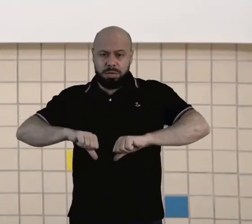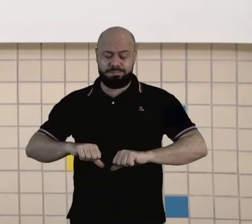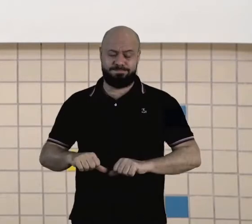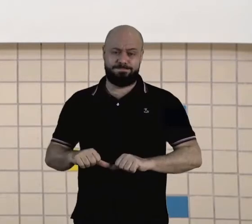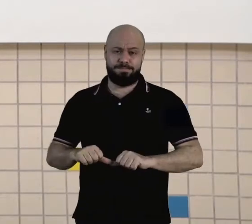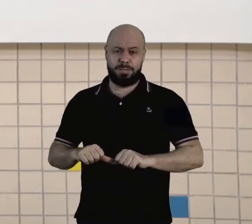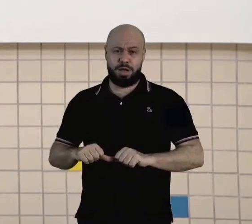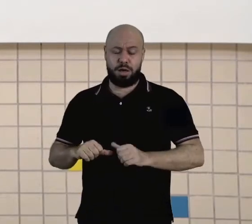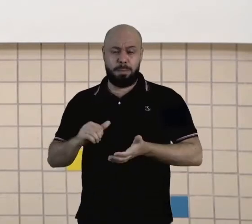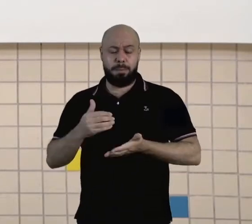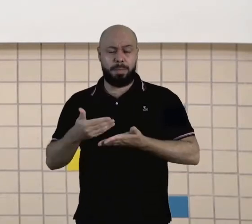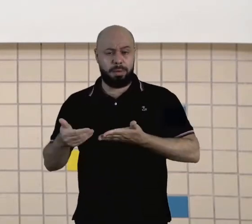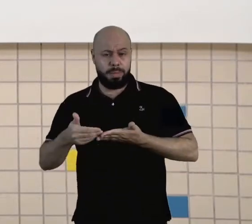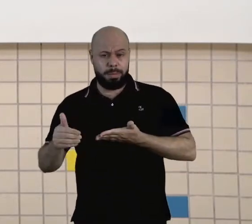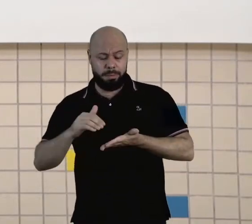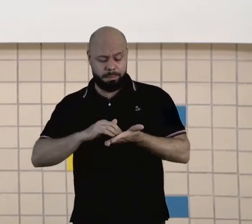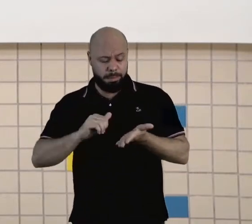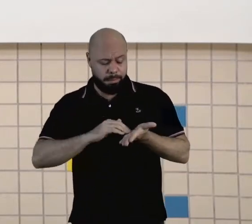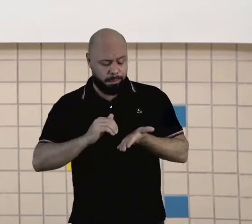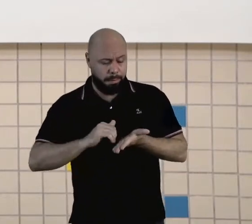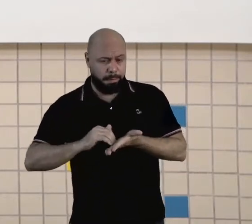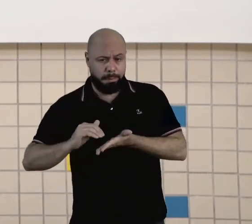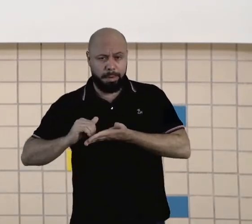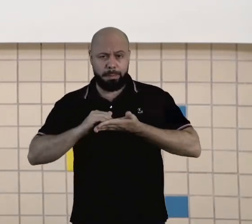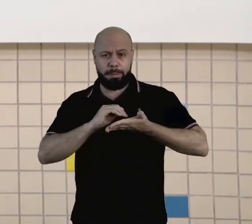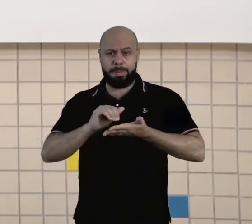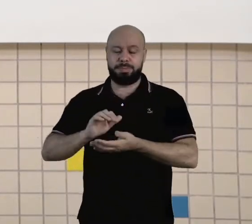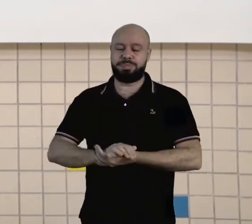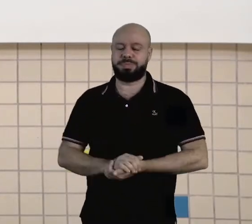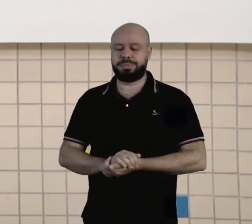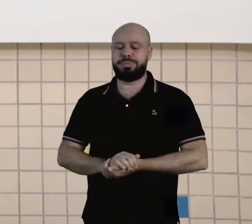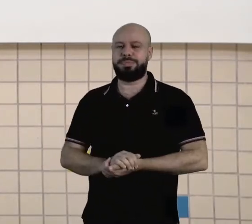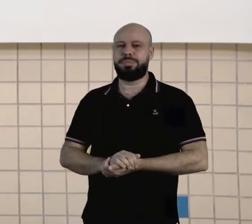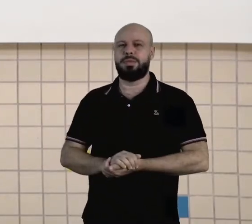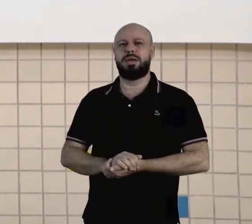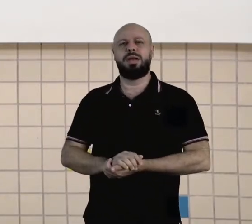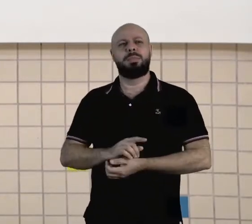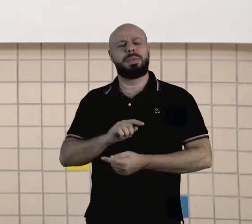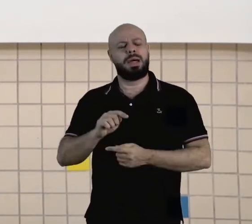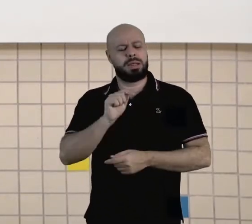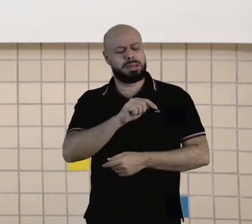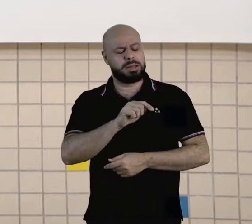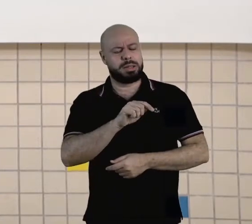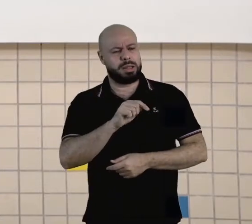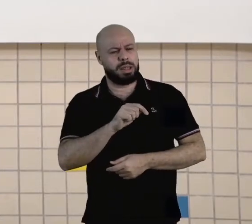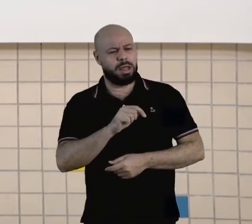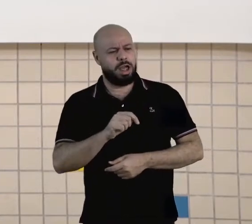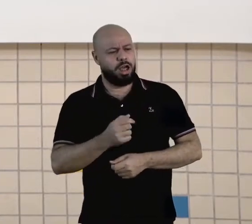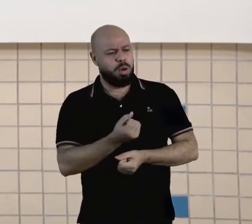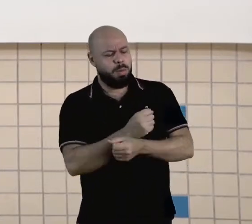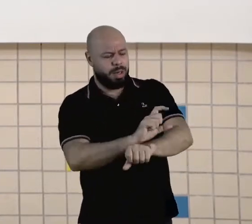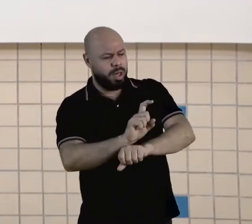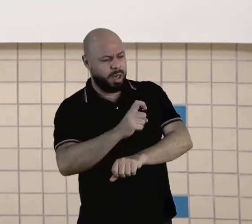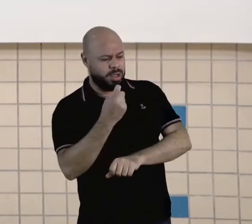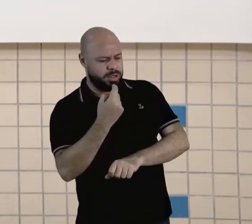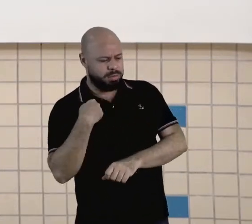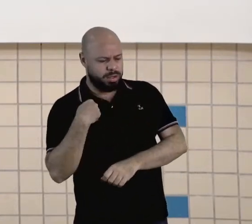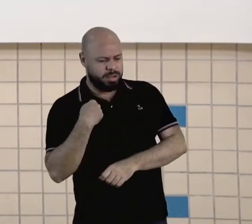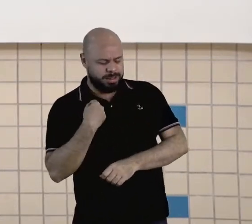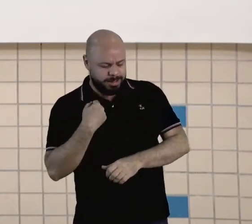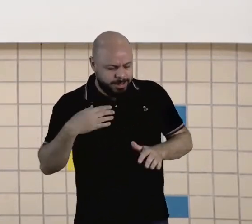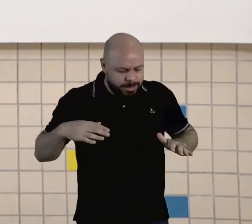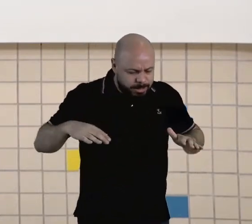área urbana, os ex-escravos, aqueles negros, eles acabavam tendo que se sujeitar ao